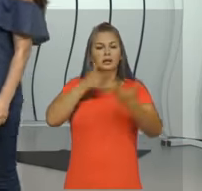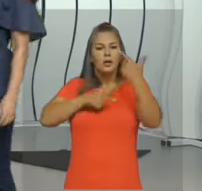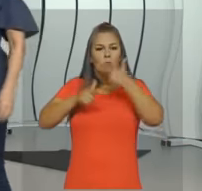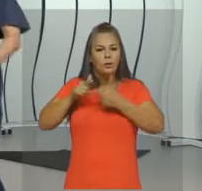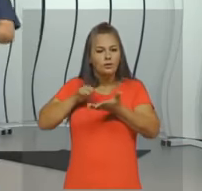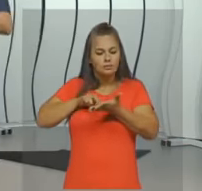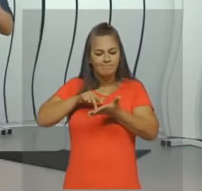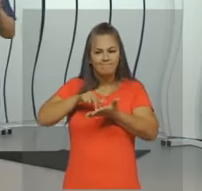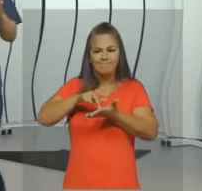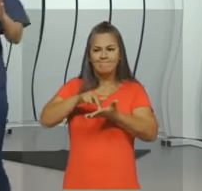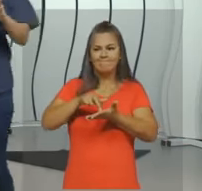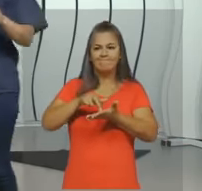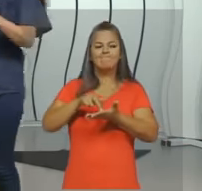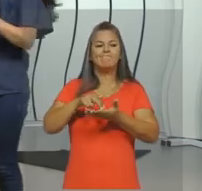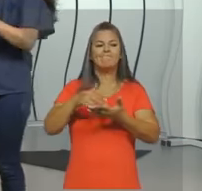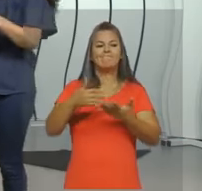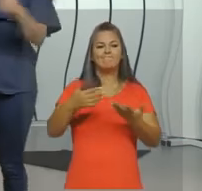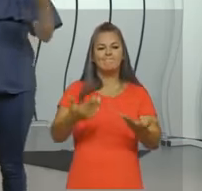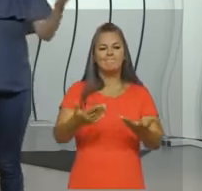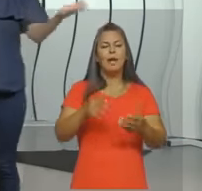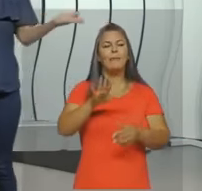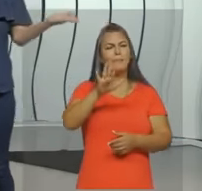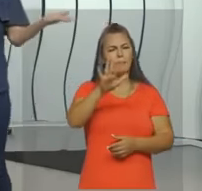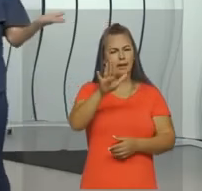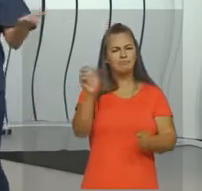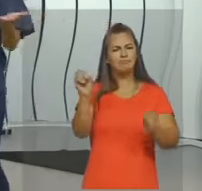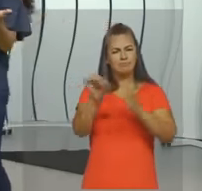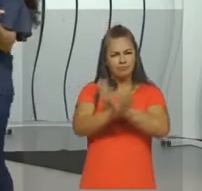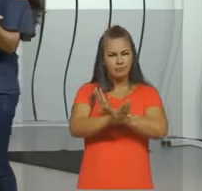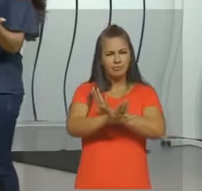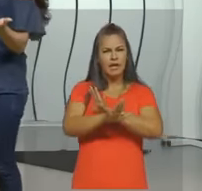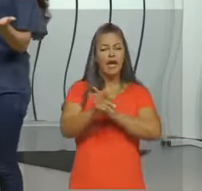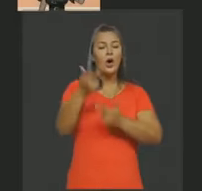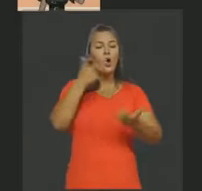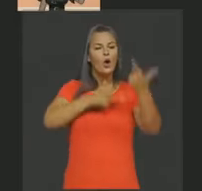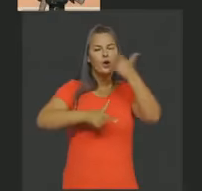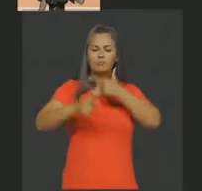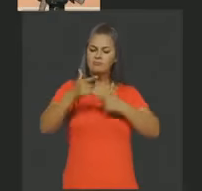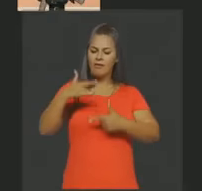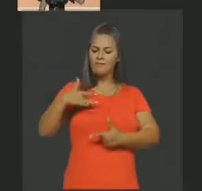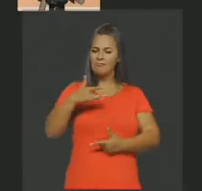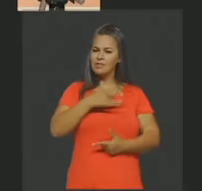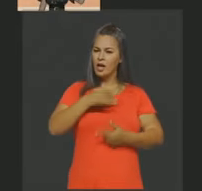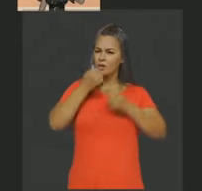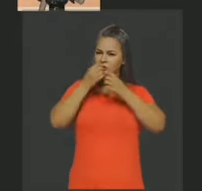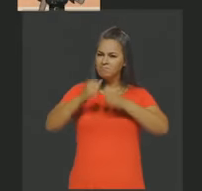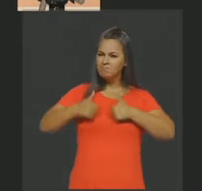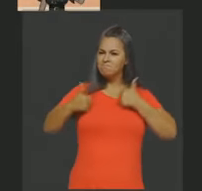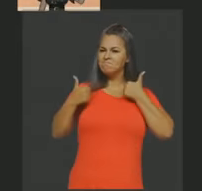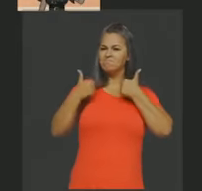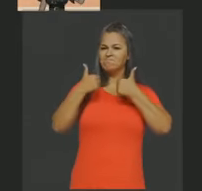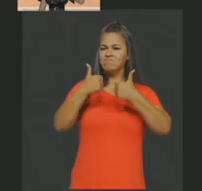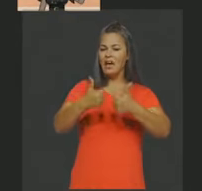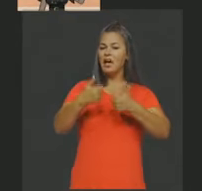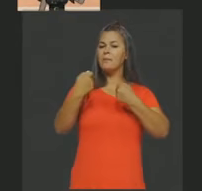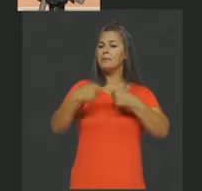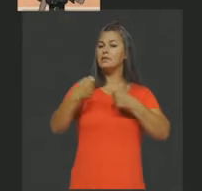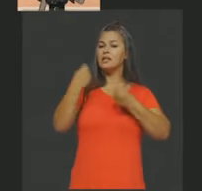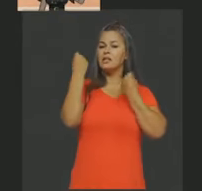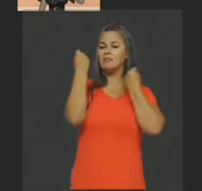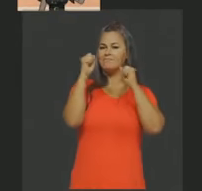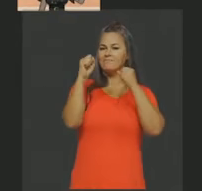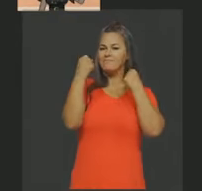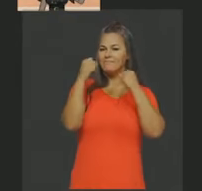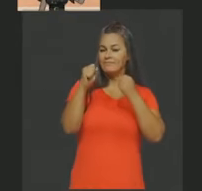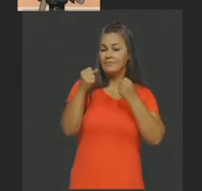Bem, para a gente finalizar, para ter saúde muscular, o que eu tenho que fazer? Exercício físico regular, dieta equilibrada,